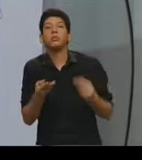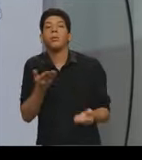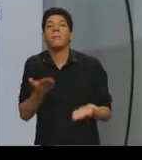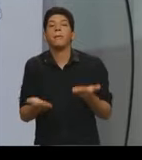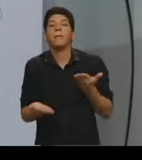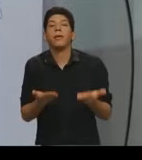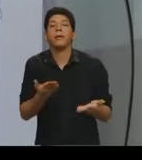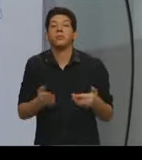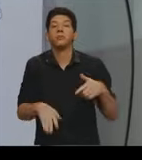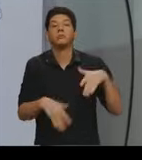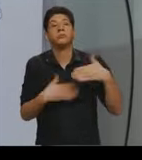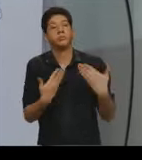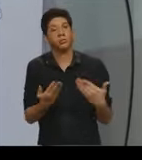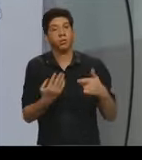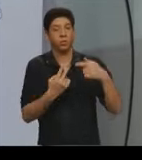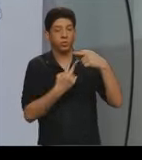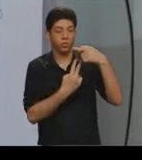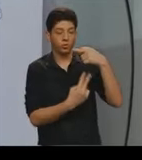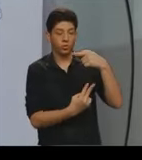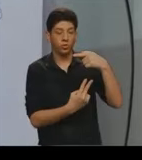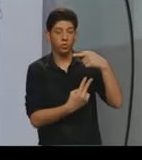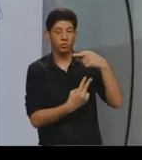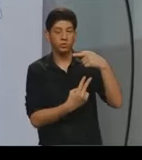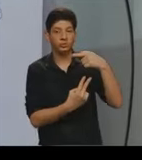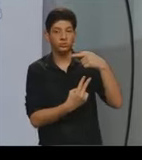aqui, 2